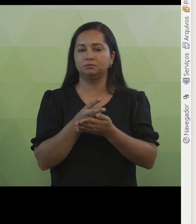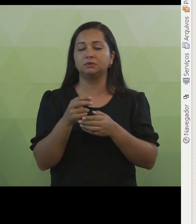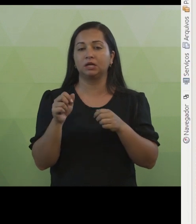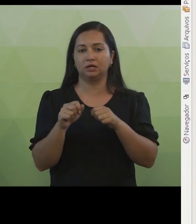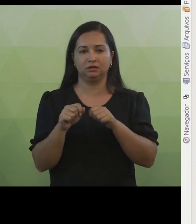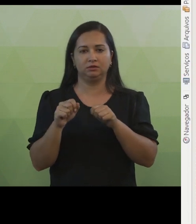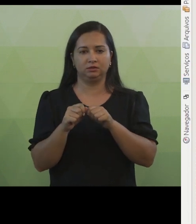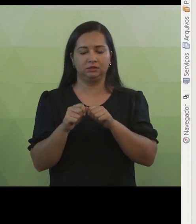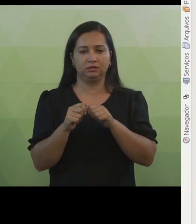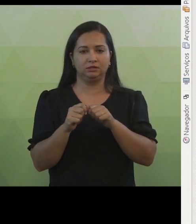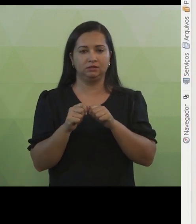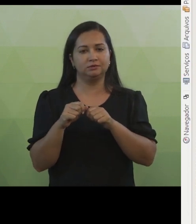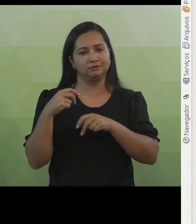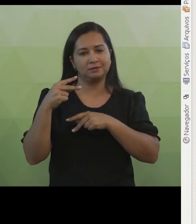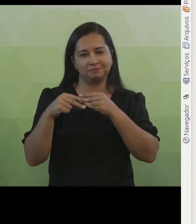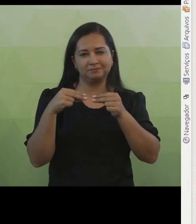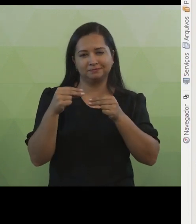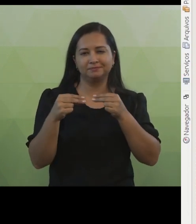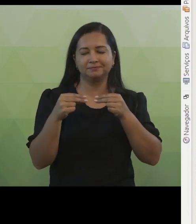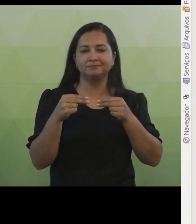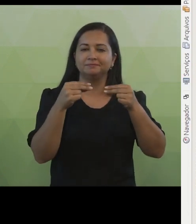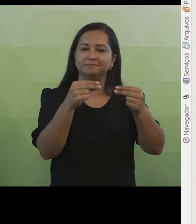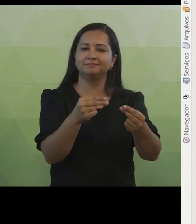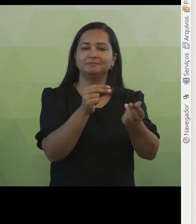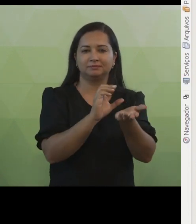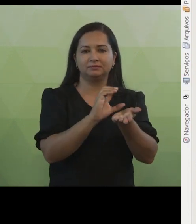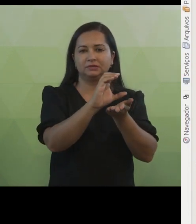a bonificação do gerente,